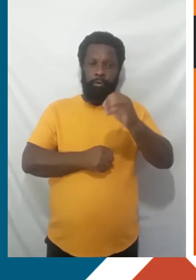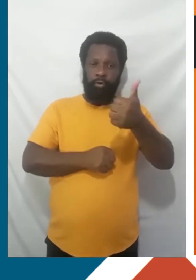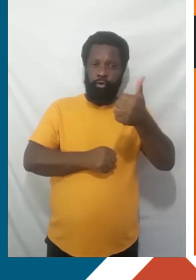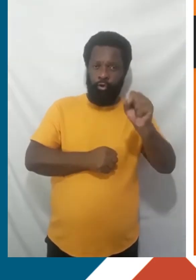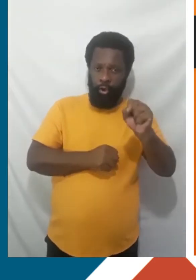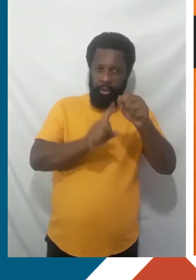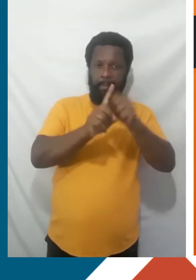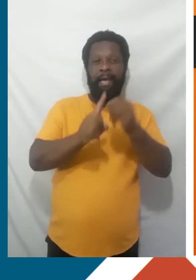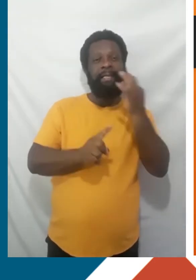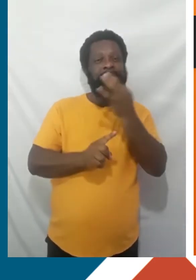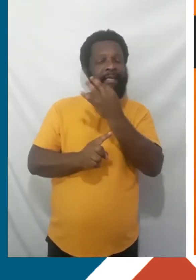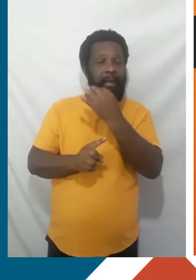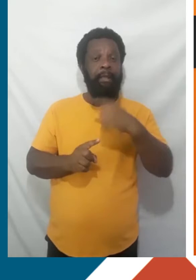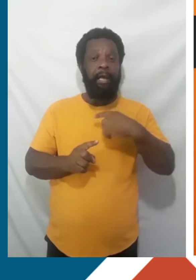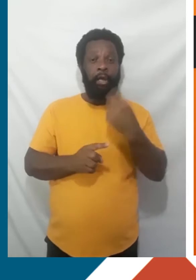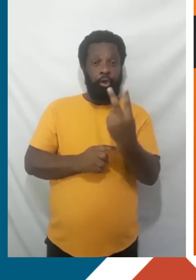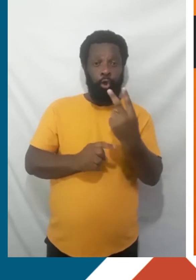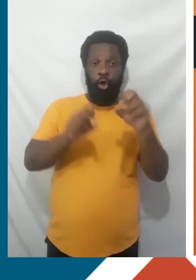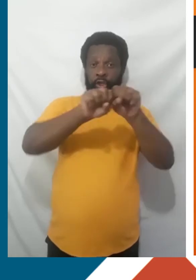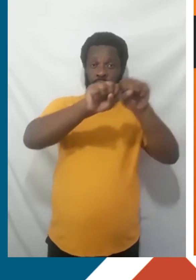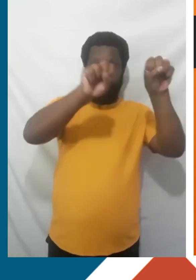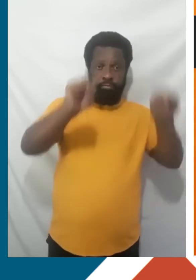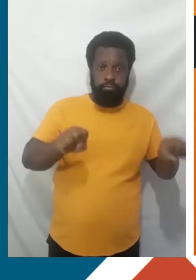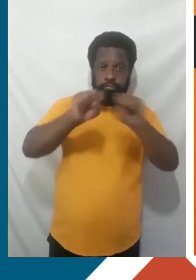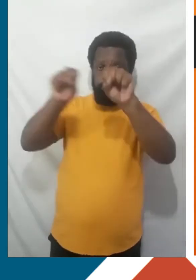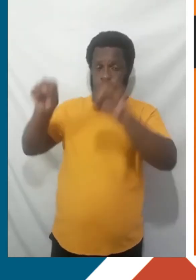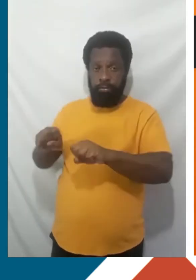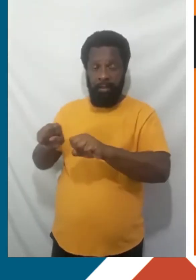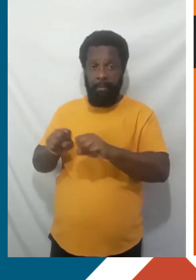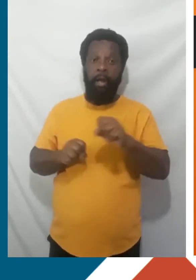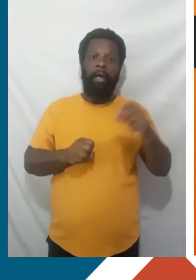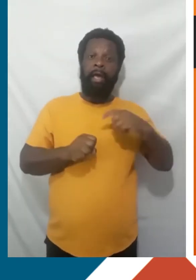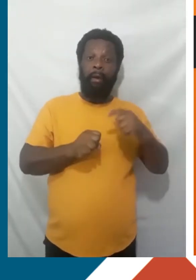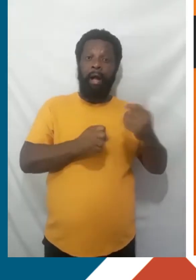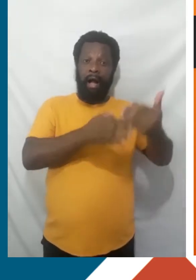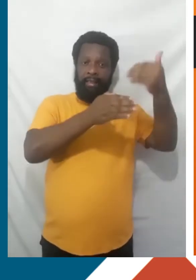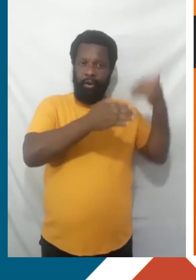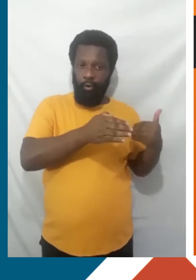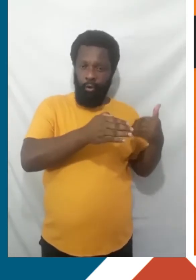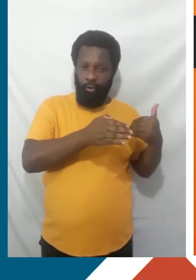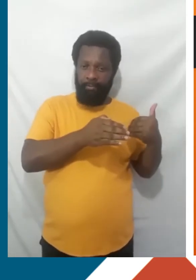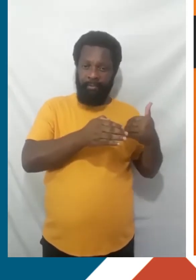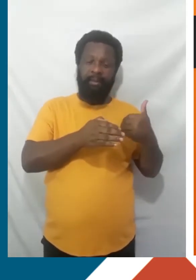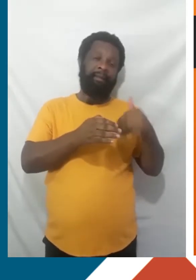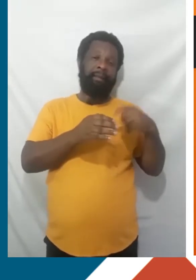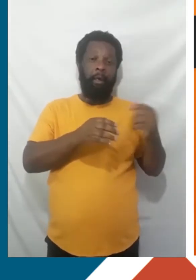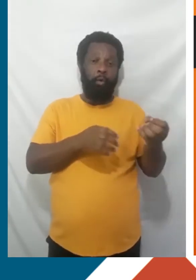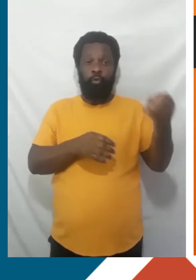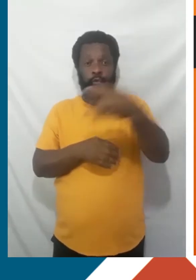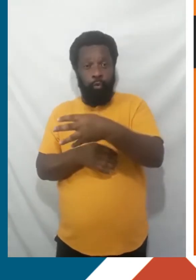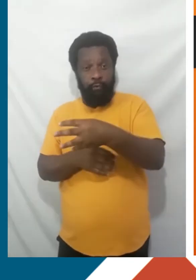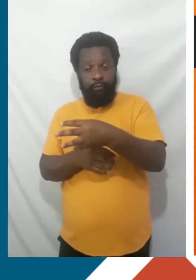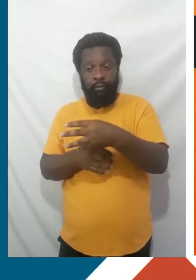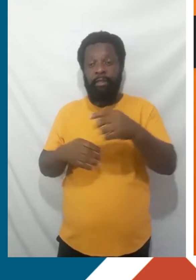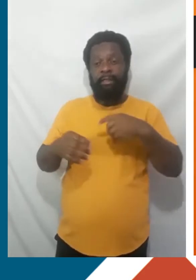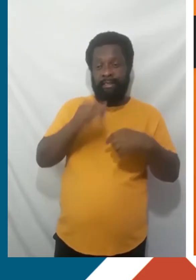sistemas alfanuméricos de emplacamento. O atual, com 4 letras e 3 dígitos, por exemplo, LSN